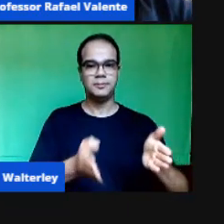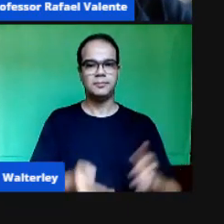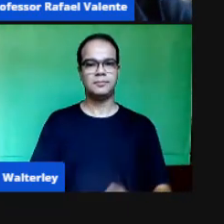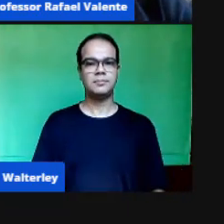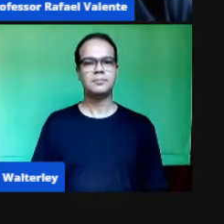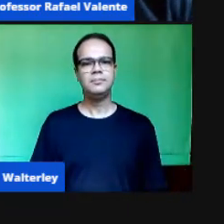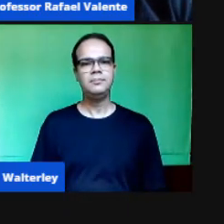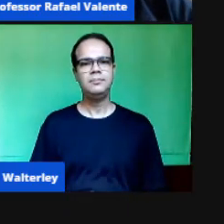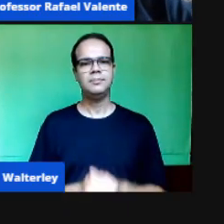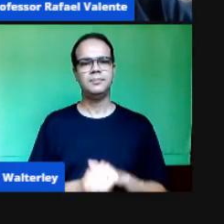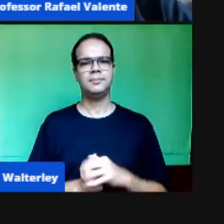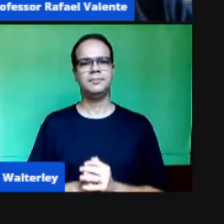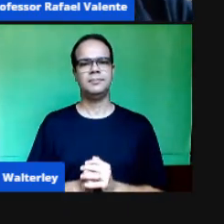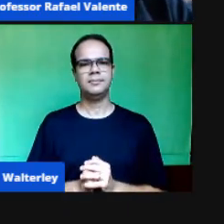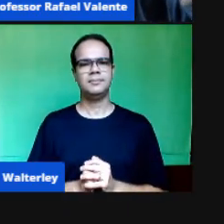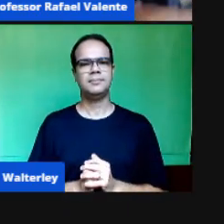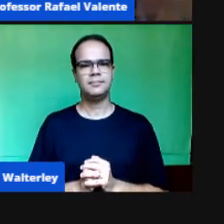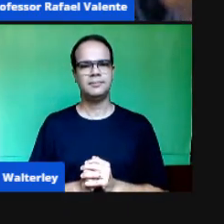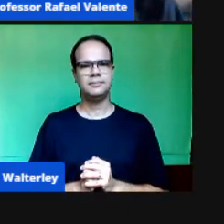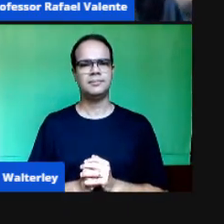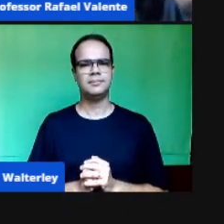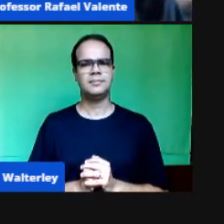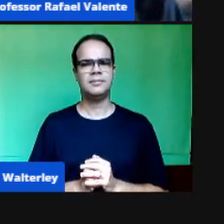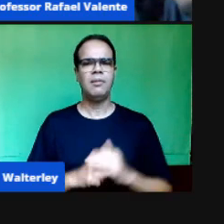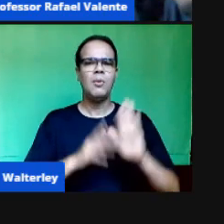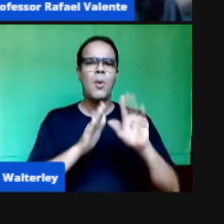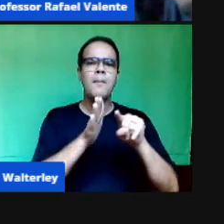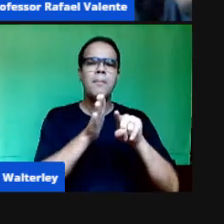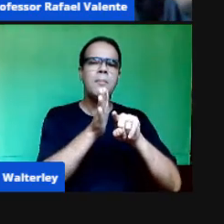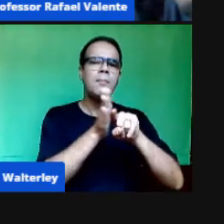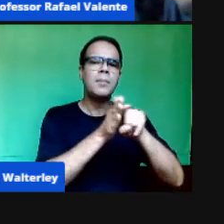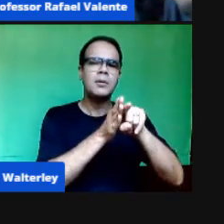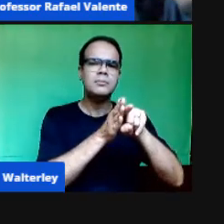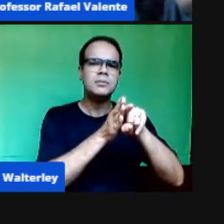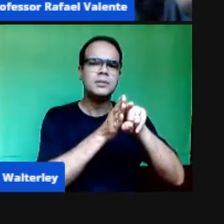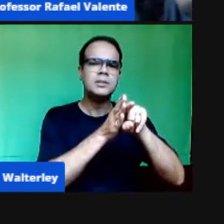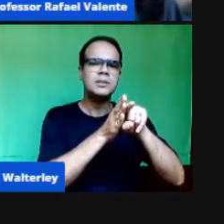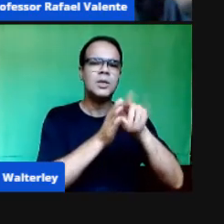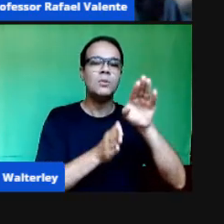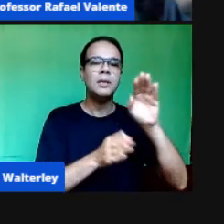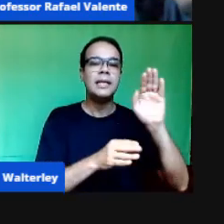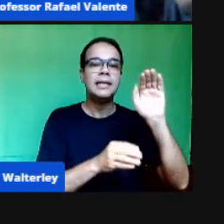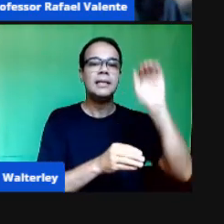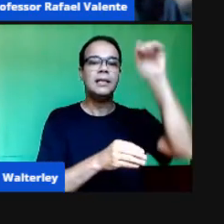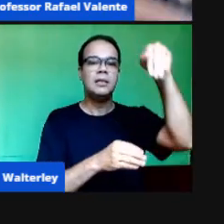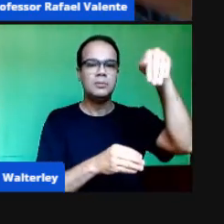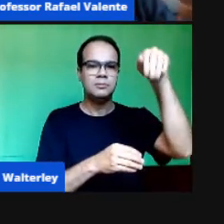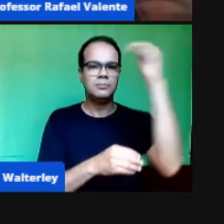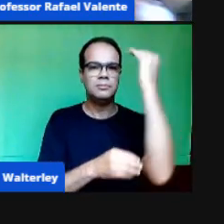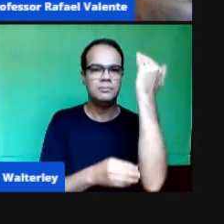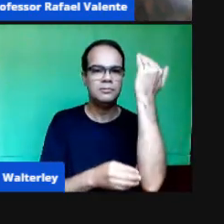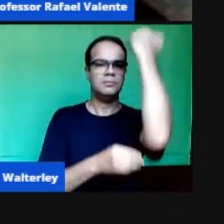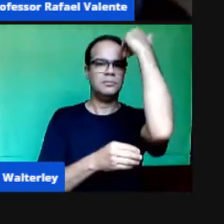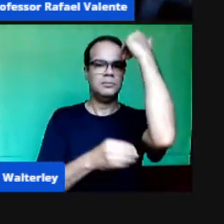E aí também, professor, me responda aí, como é que estão as coisas dentro de você?